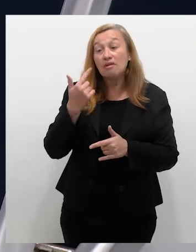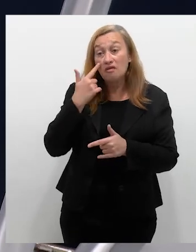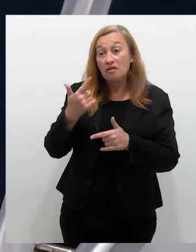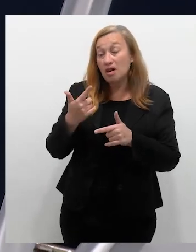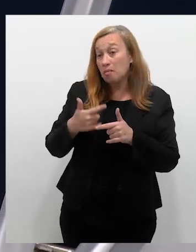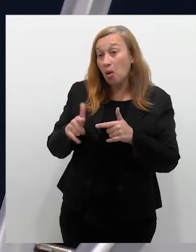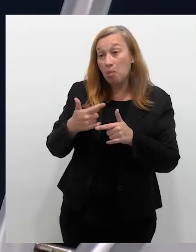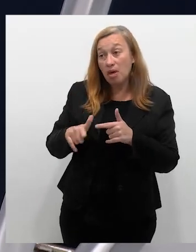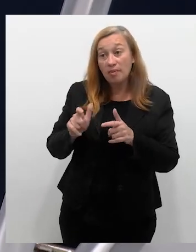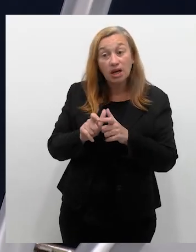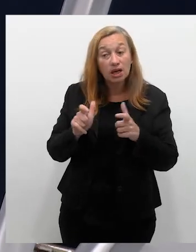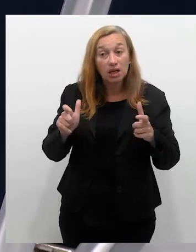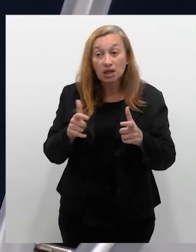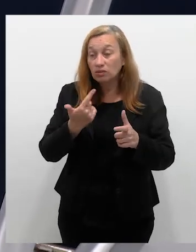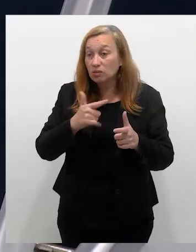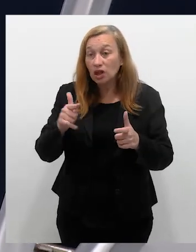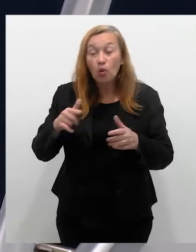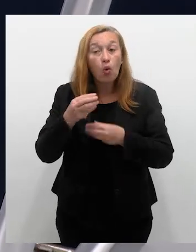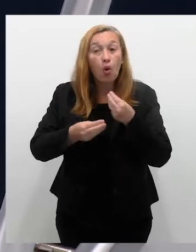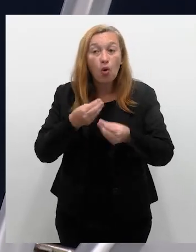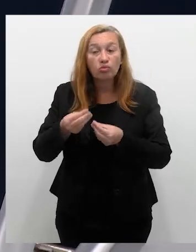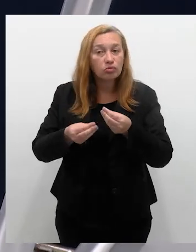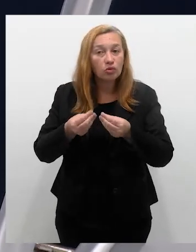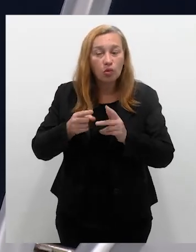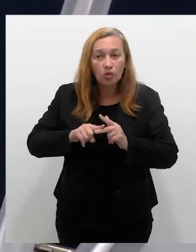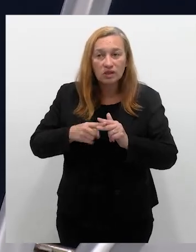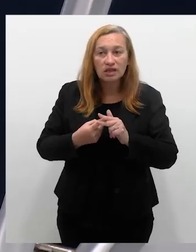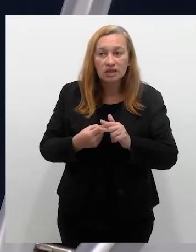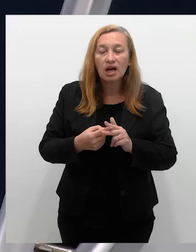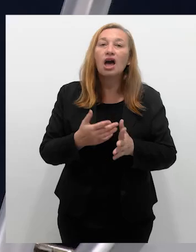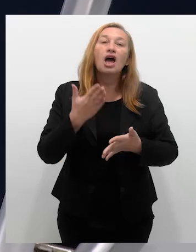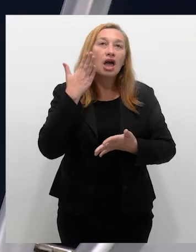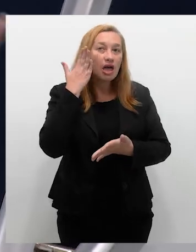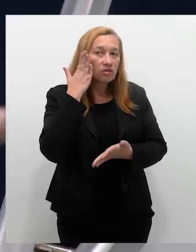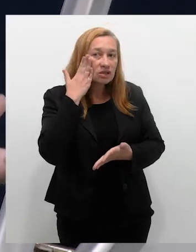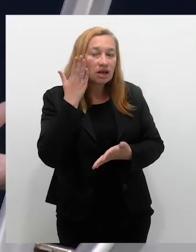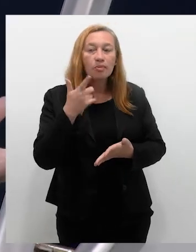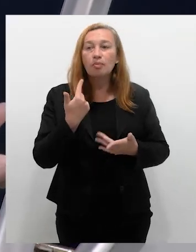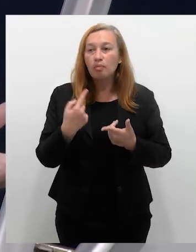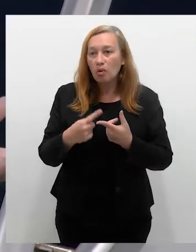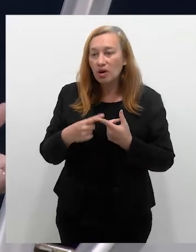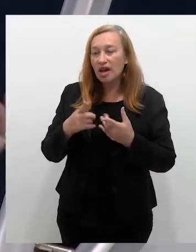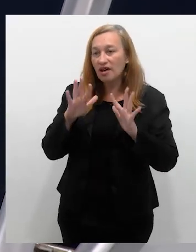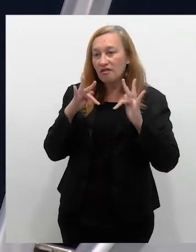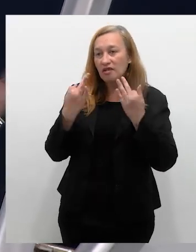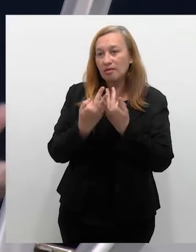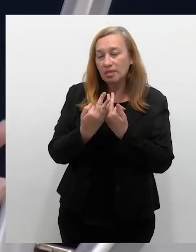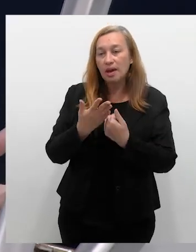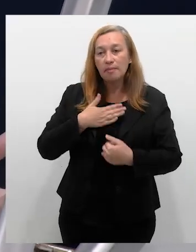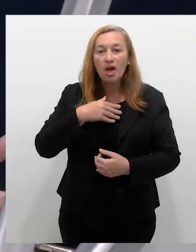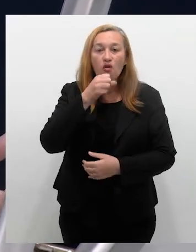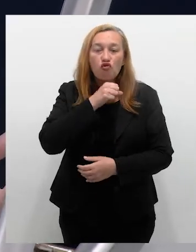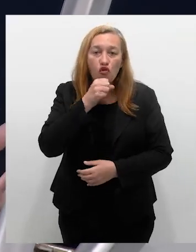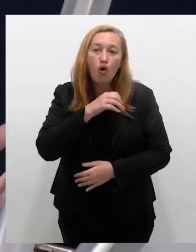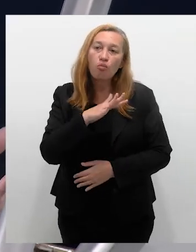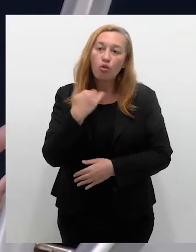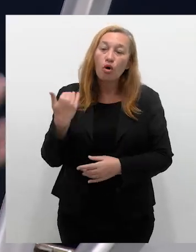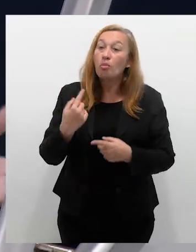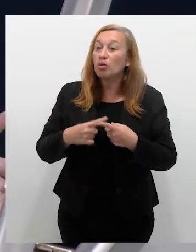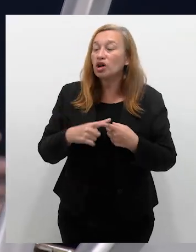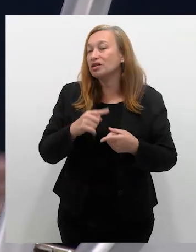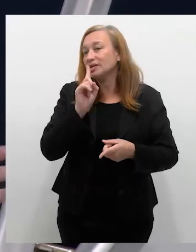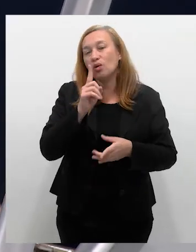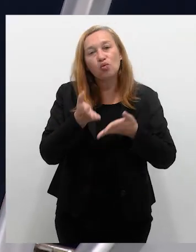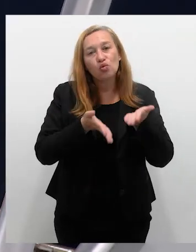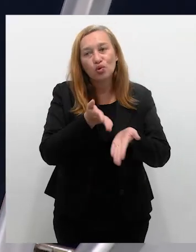irreversível. Né? E as pessoas, eu sei bastante de diabetes porque minha família, minha avó faleceu porque ela